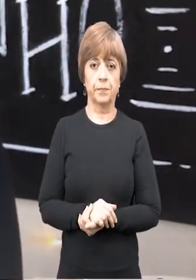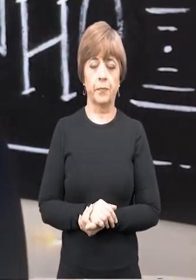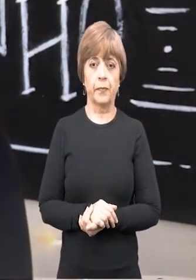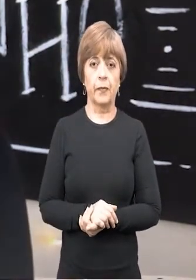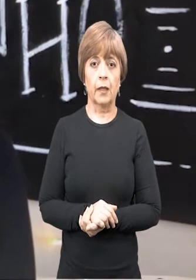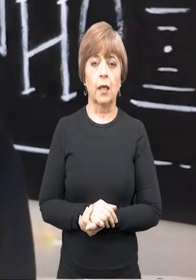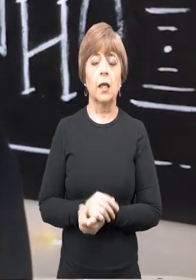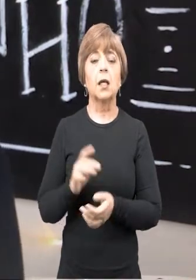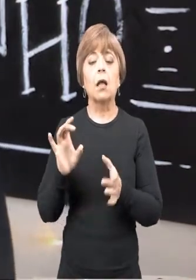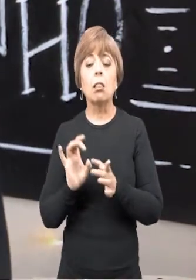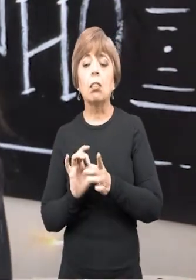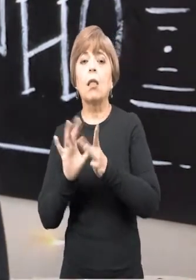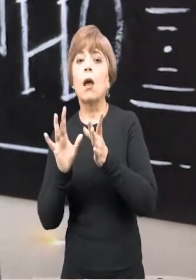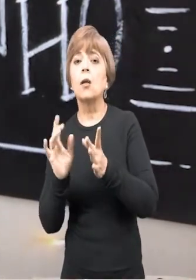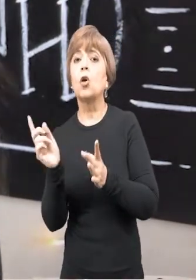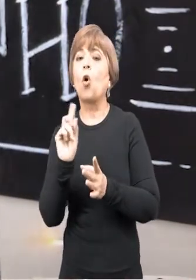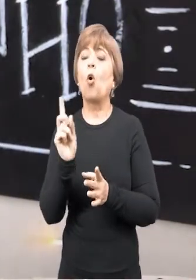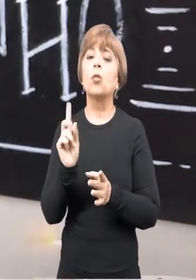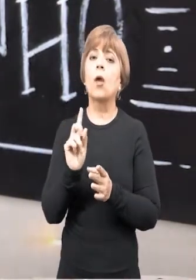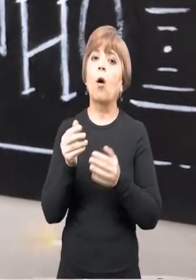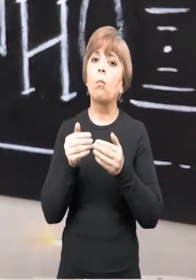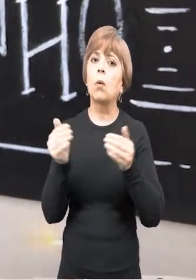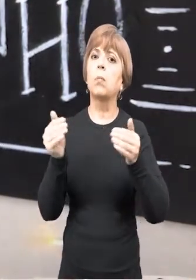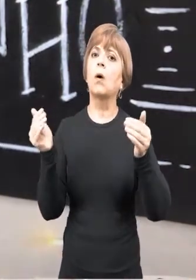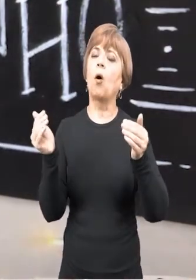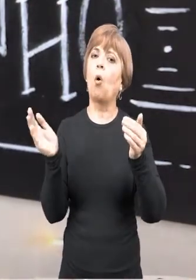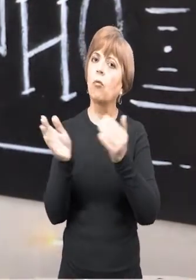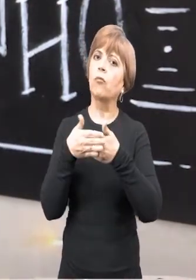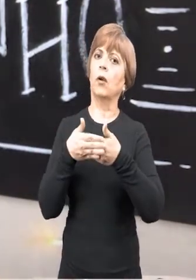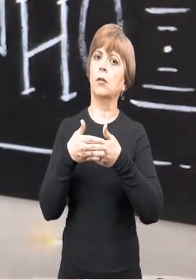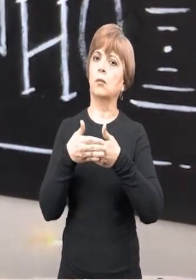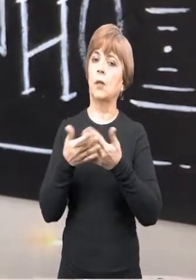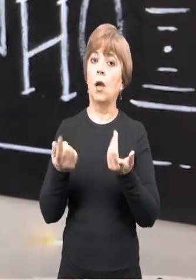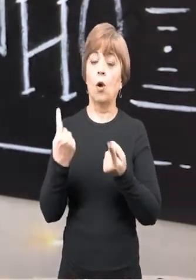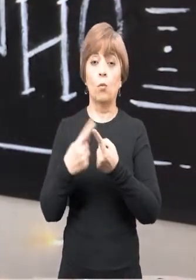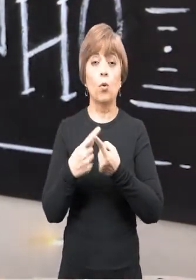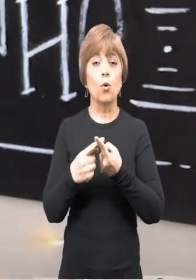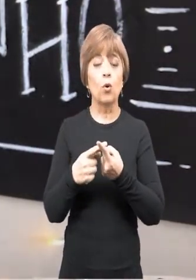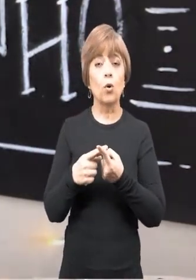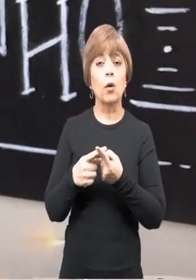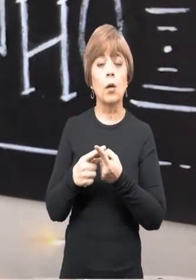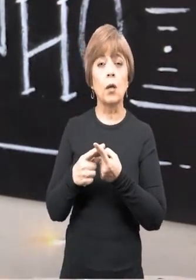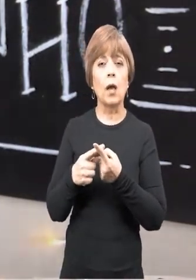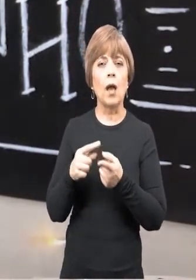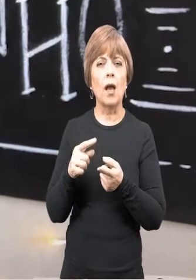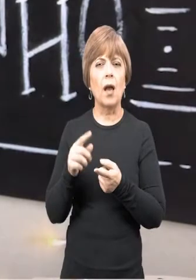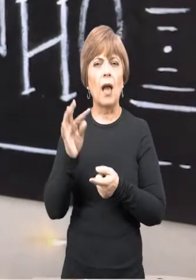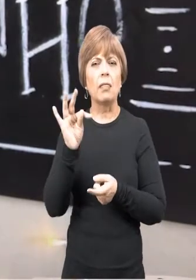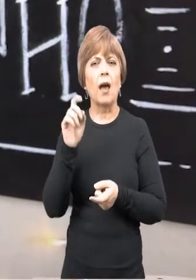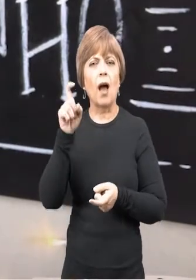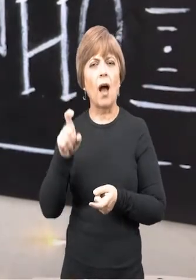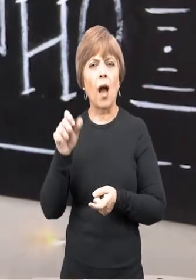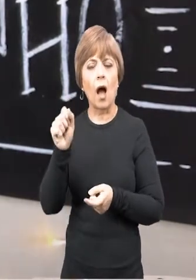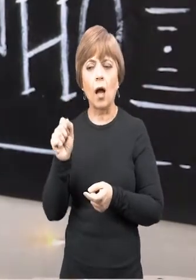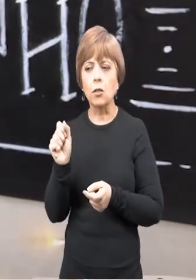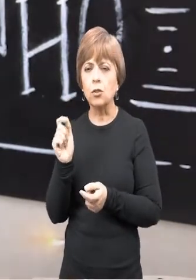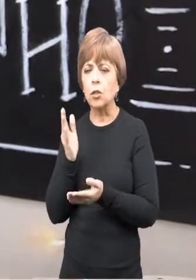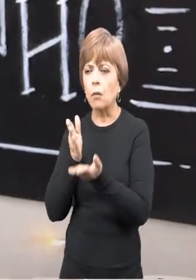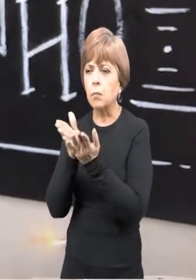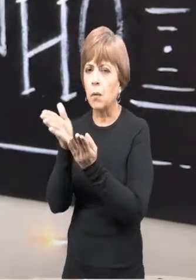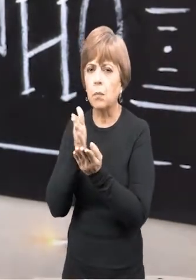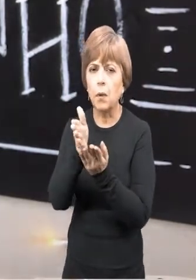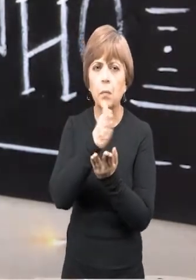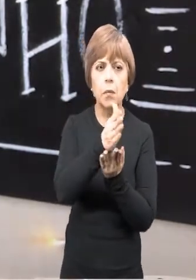que autorizam ou não o avanço dessas medidas, porque elas nos permitem ter uma visão de como está